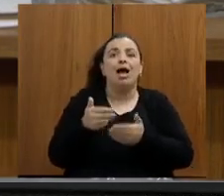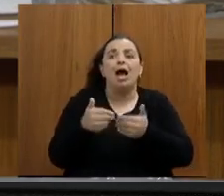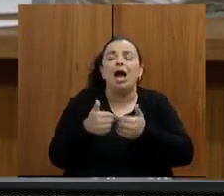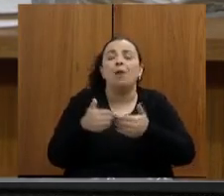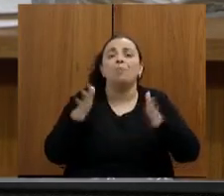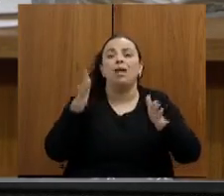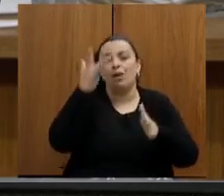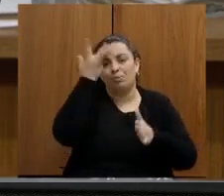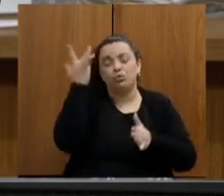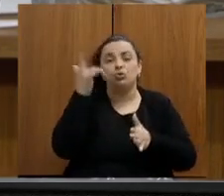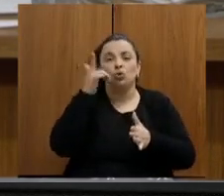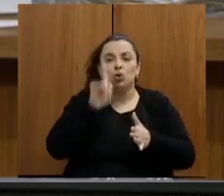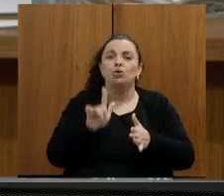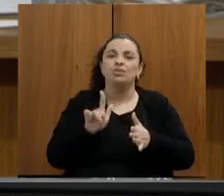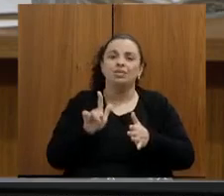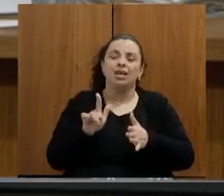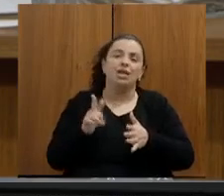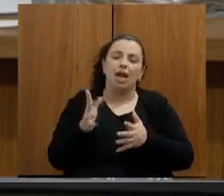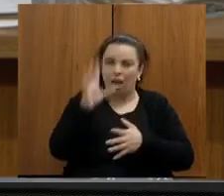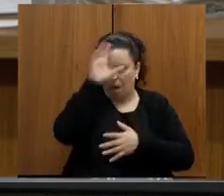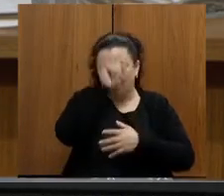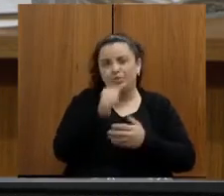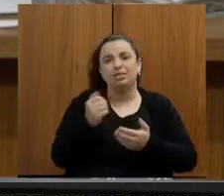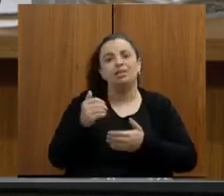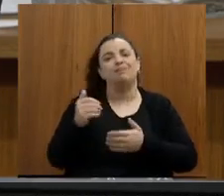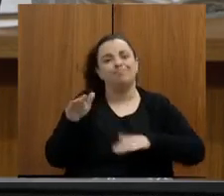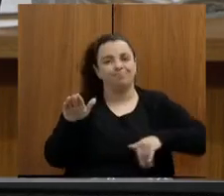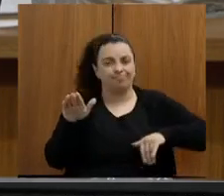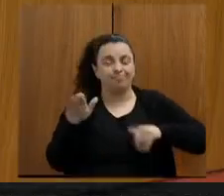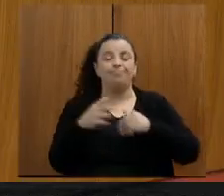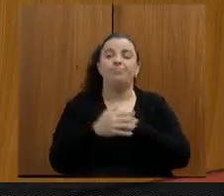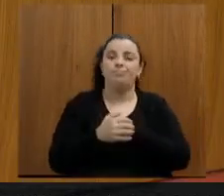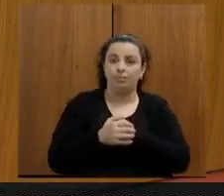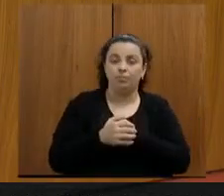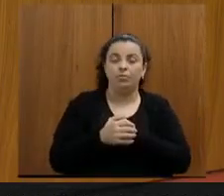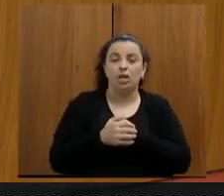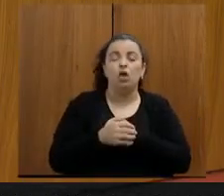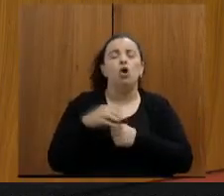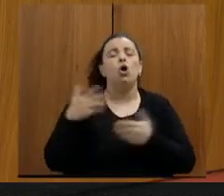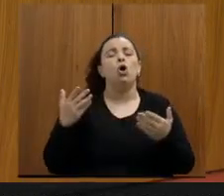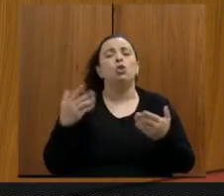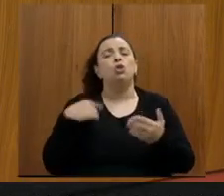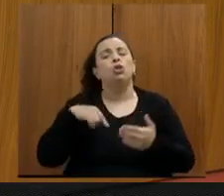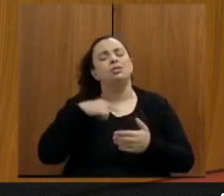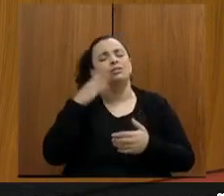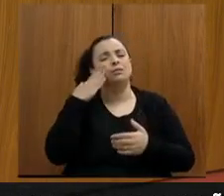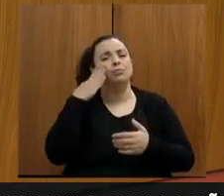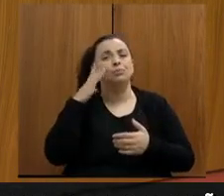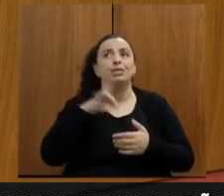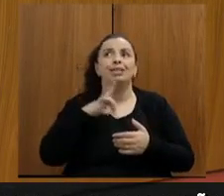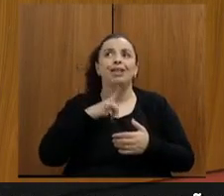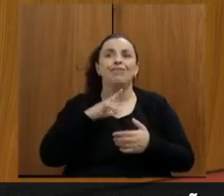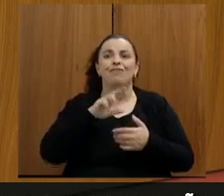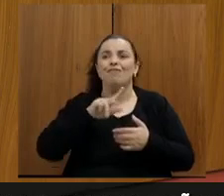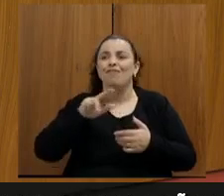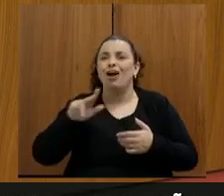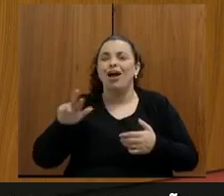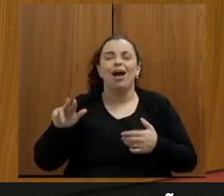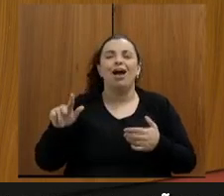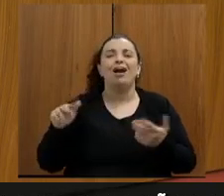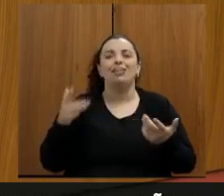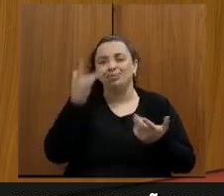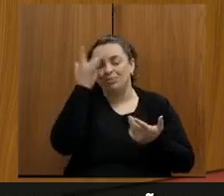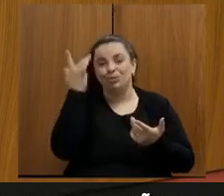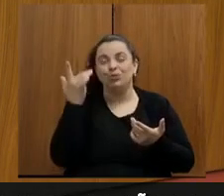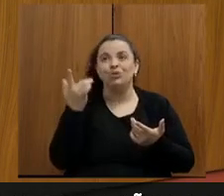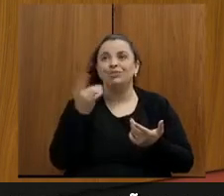por ele é fundamental ainda hoje né a gente conhece pessoas a de todas as gerações que